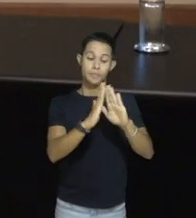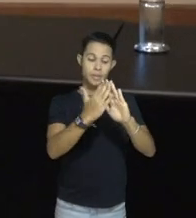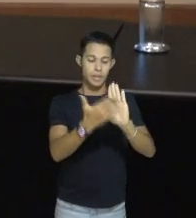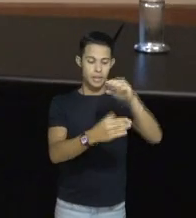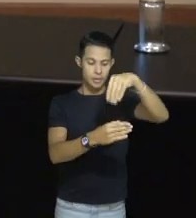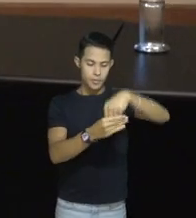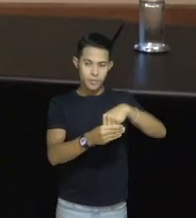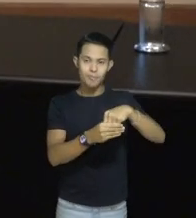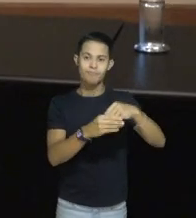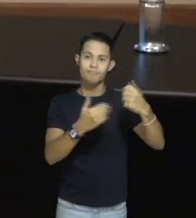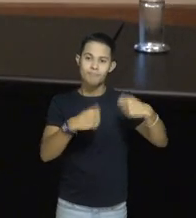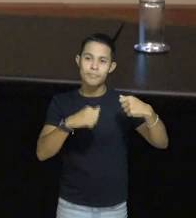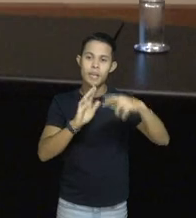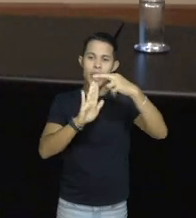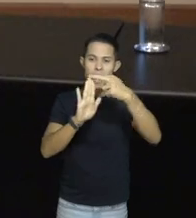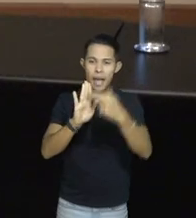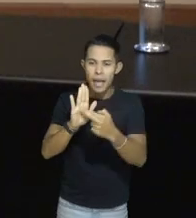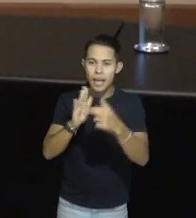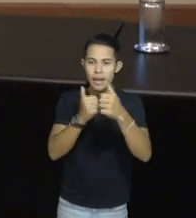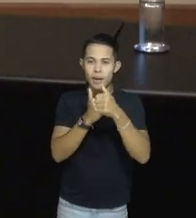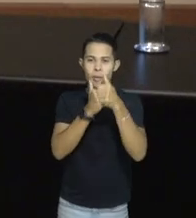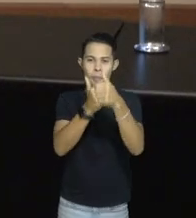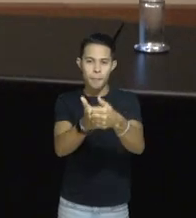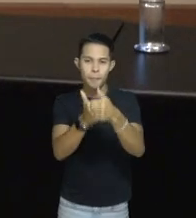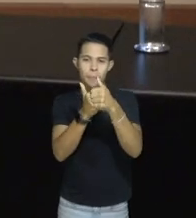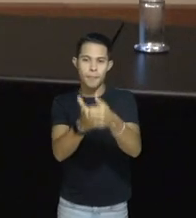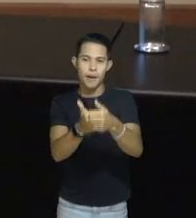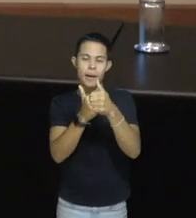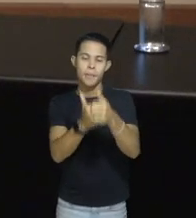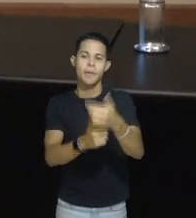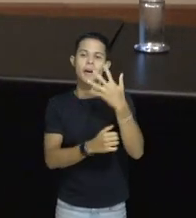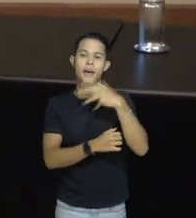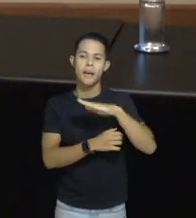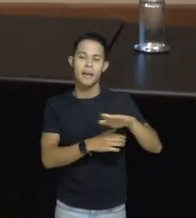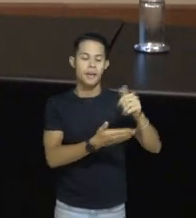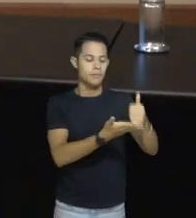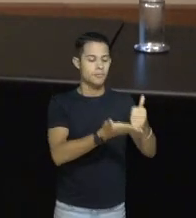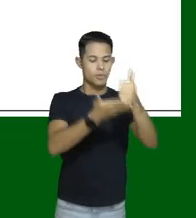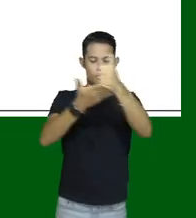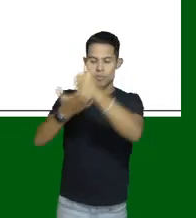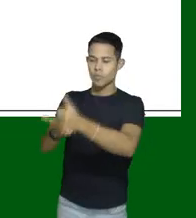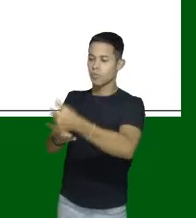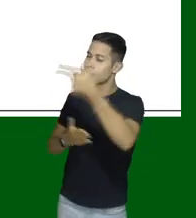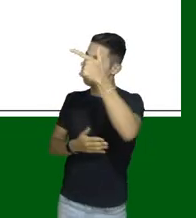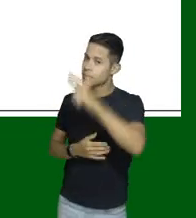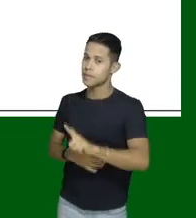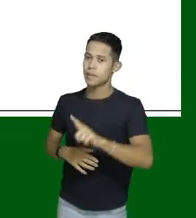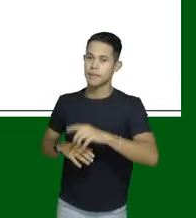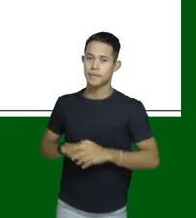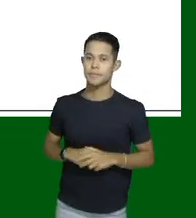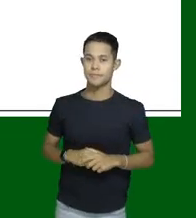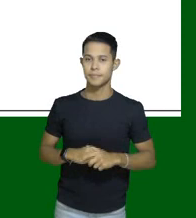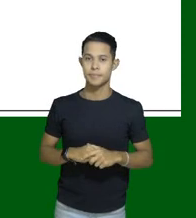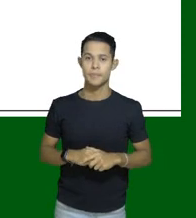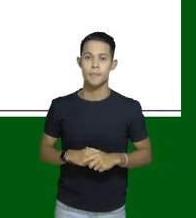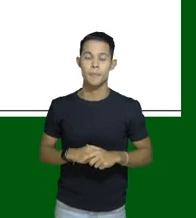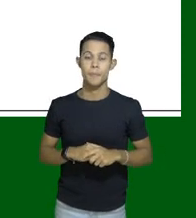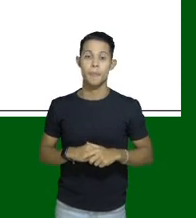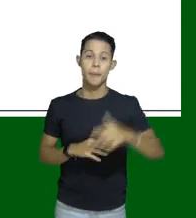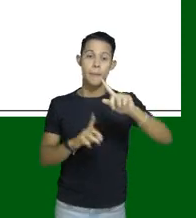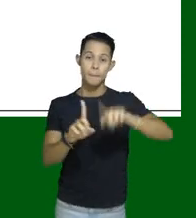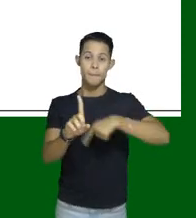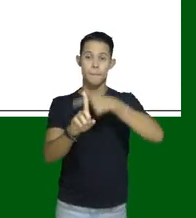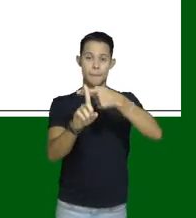observando esses protocolos para que o encaminhamento seja feito. Ainda fazendo parte do protocolo, né,